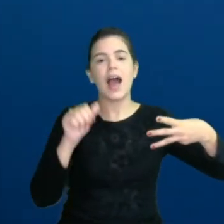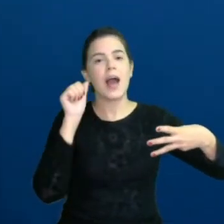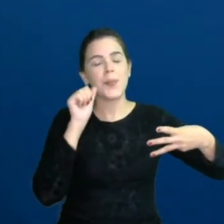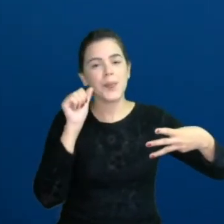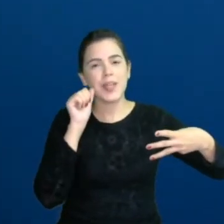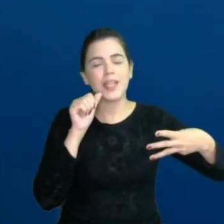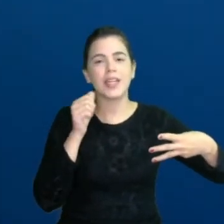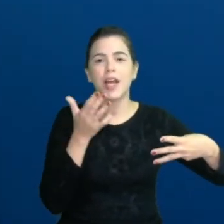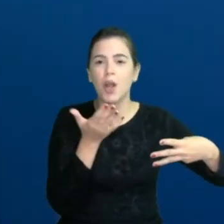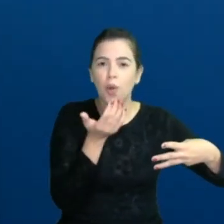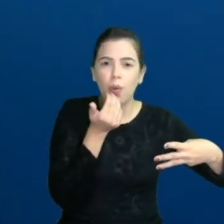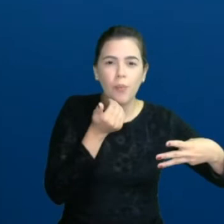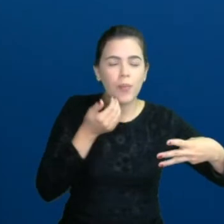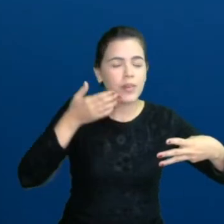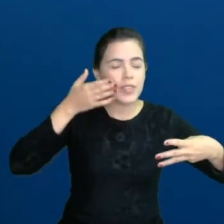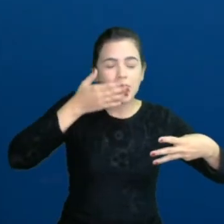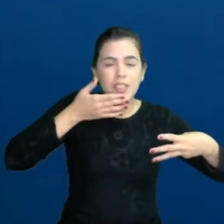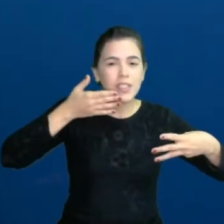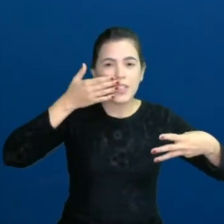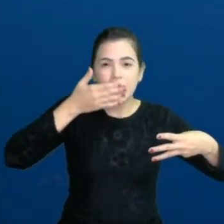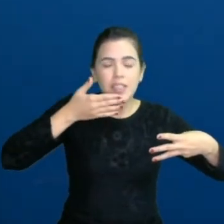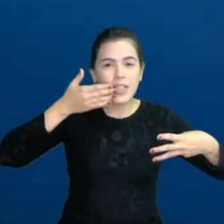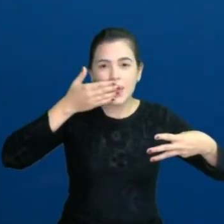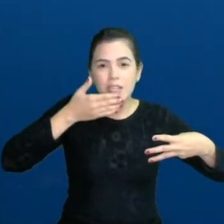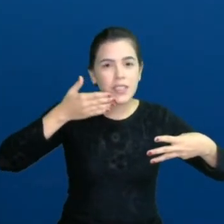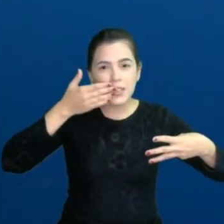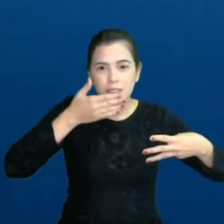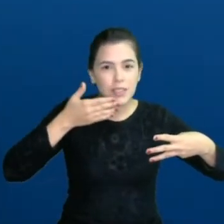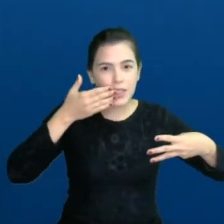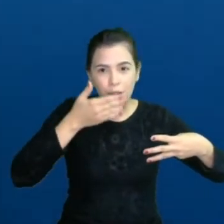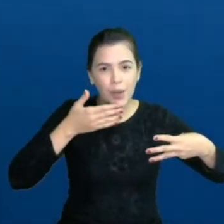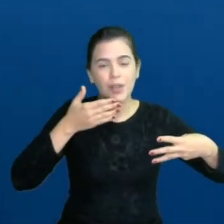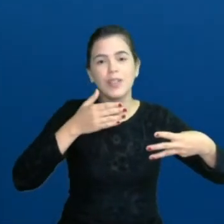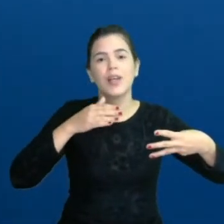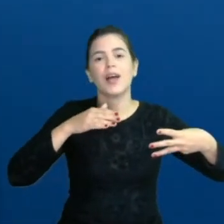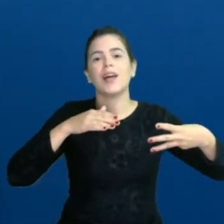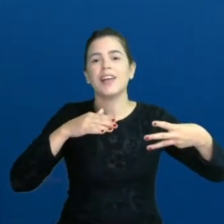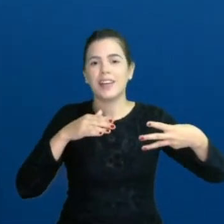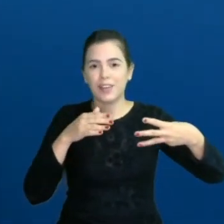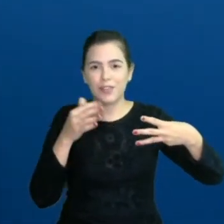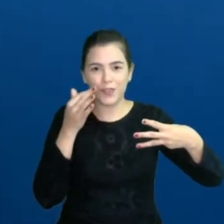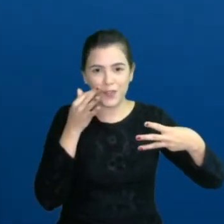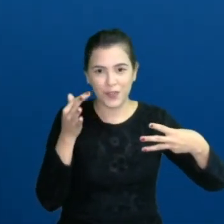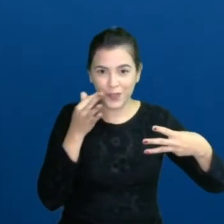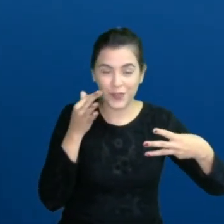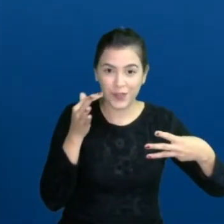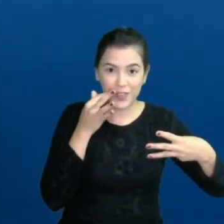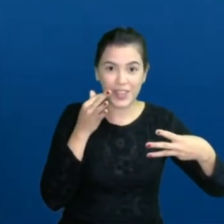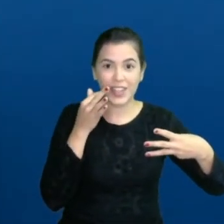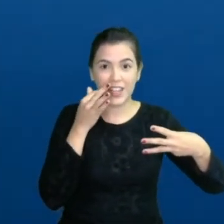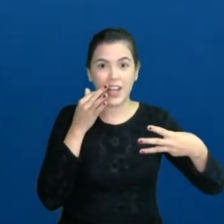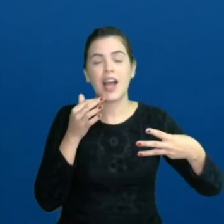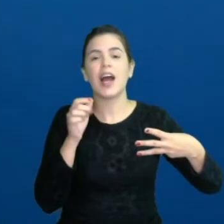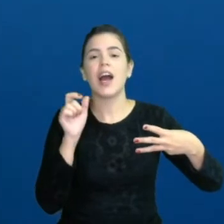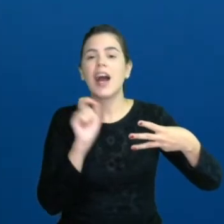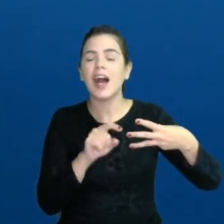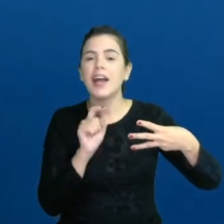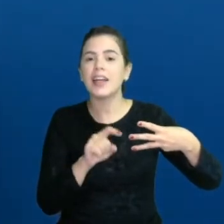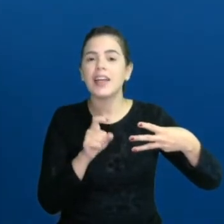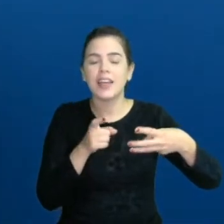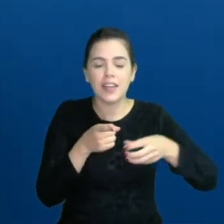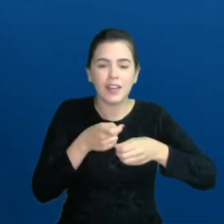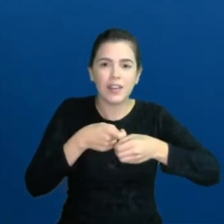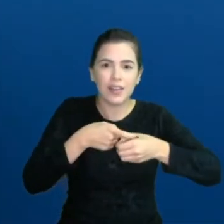goiabada. Eu tenho aí 2 palavrinhas com a letrinha D, mas não vou dizer qual é, vocês vão tentar identificar sozinhos. Por quê? Porque aqui,